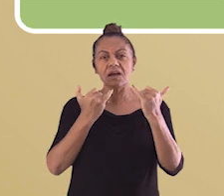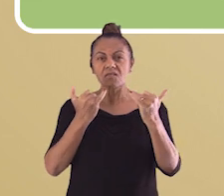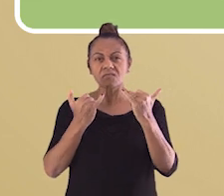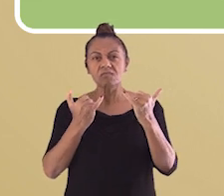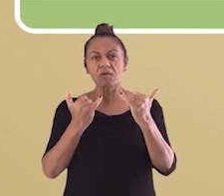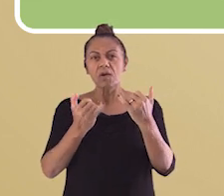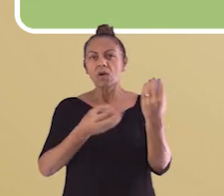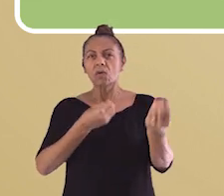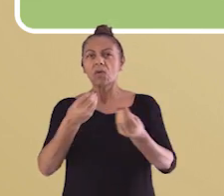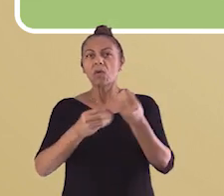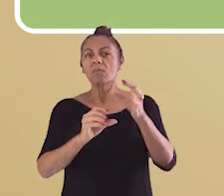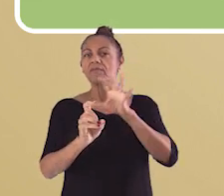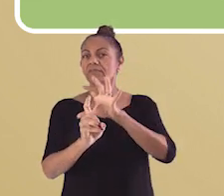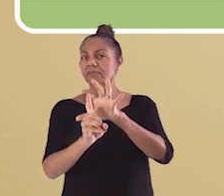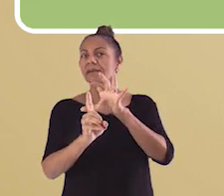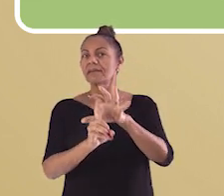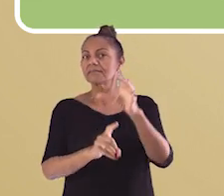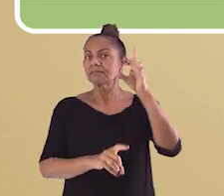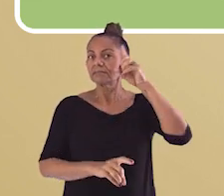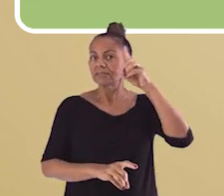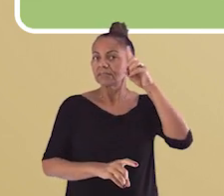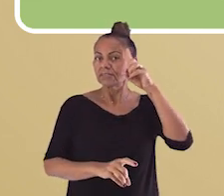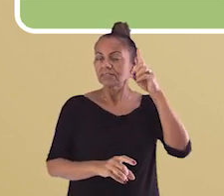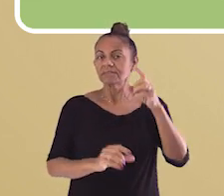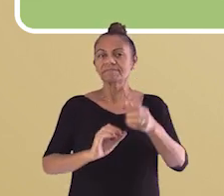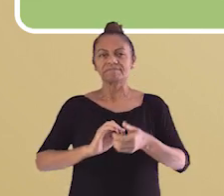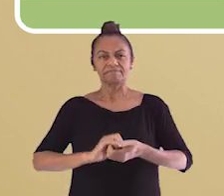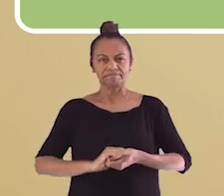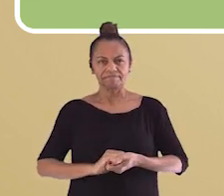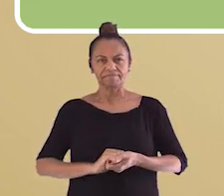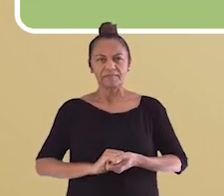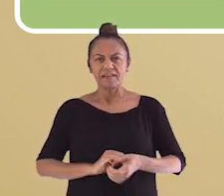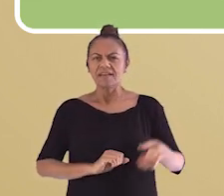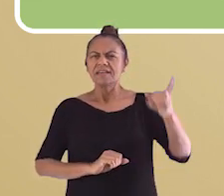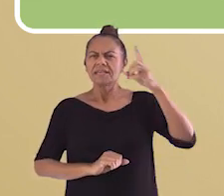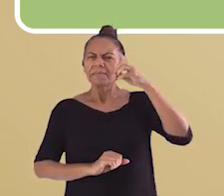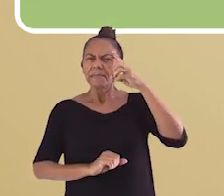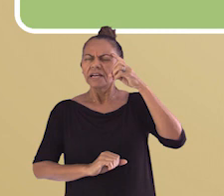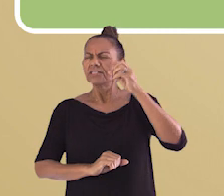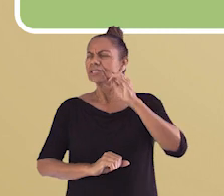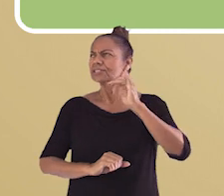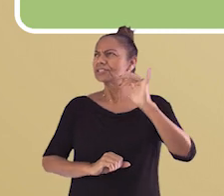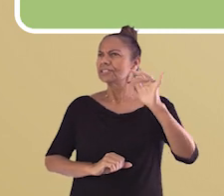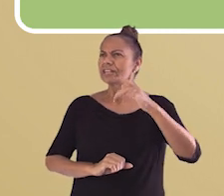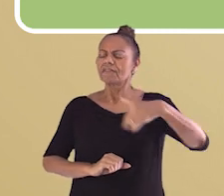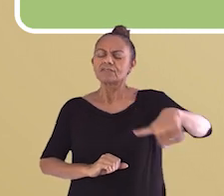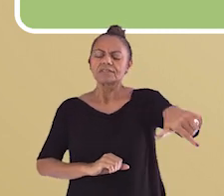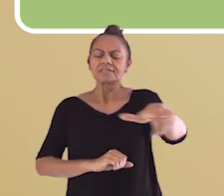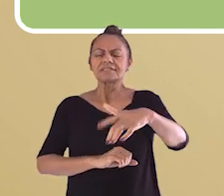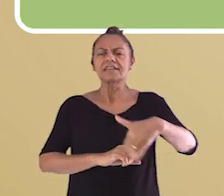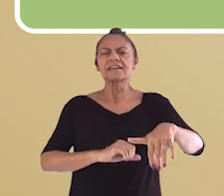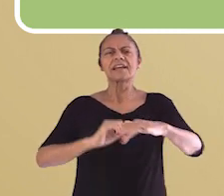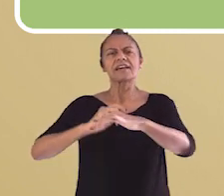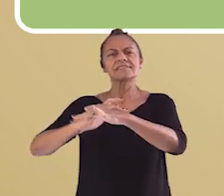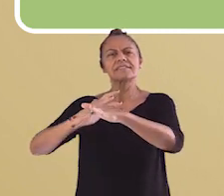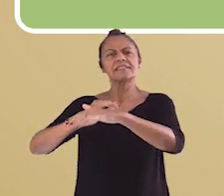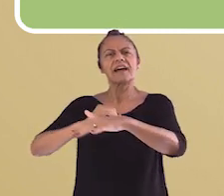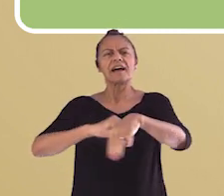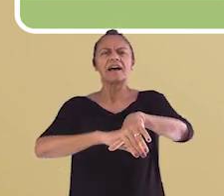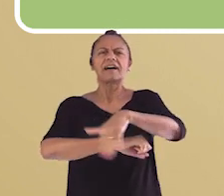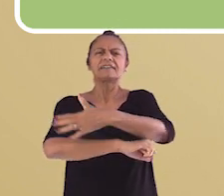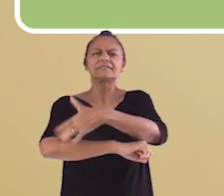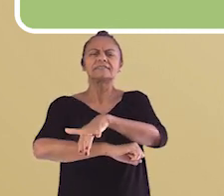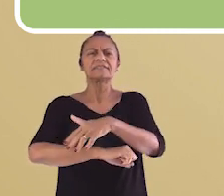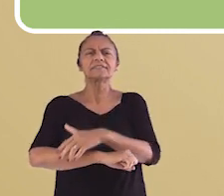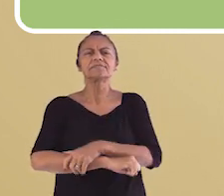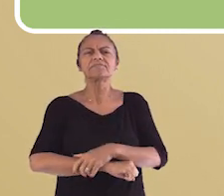impacto no cotidiano? Vamos lá! Imagine que você viu um patinete elétrico no calçadão da cidade e achou aquilo